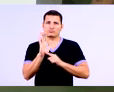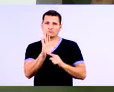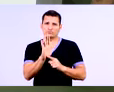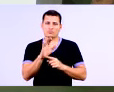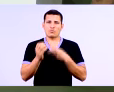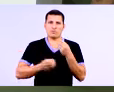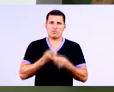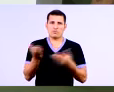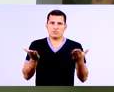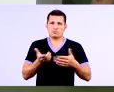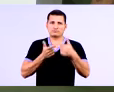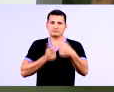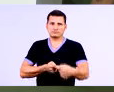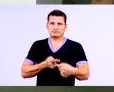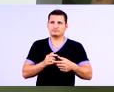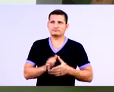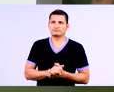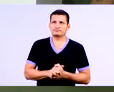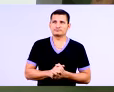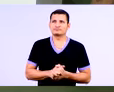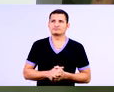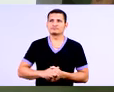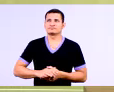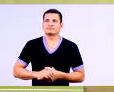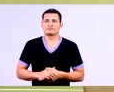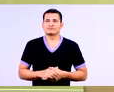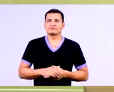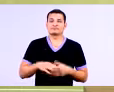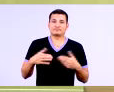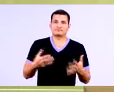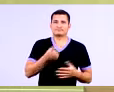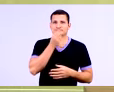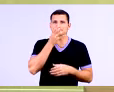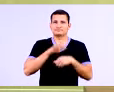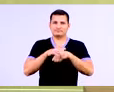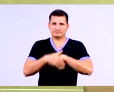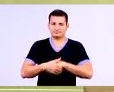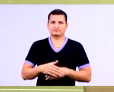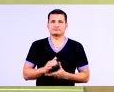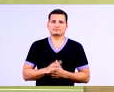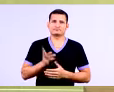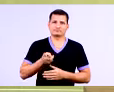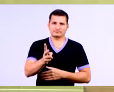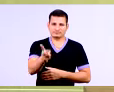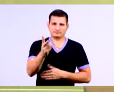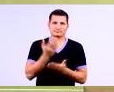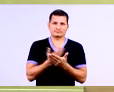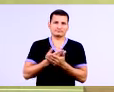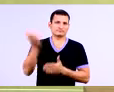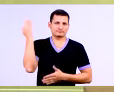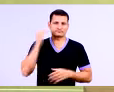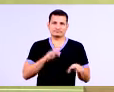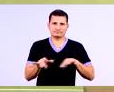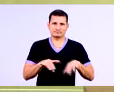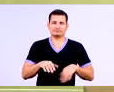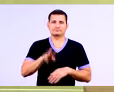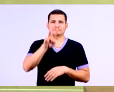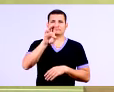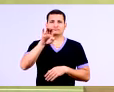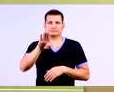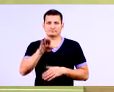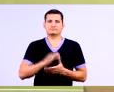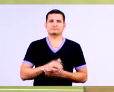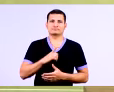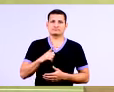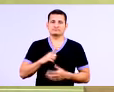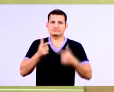ser o desafio de hoje? Então, gente, boa noite, né? Então, começamos a aula passada a disciplina de programação web e aí a gente tem